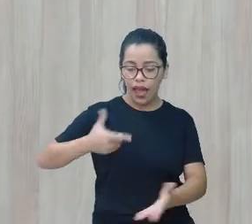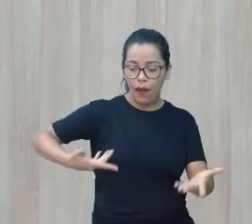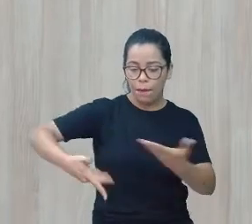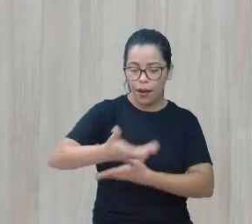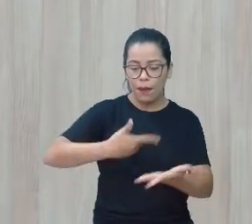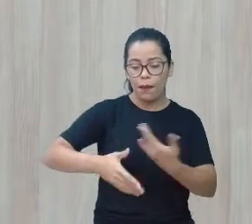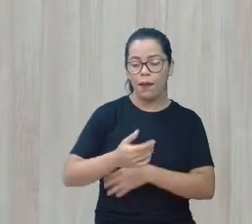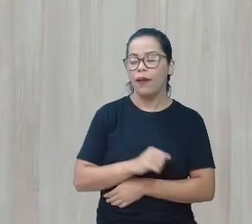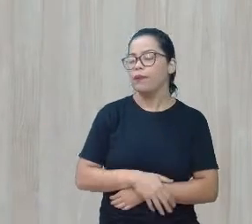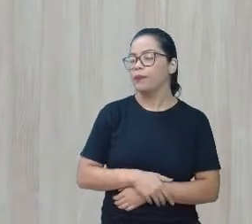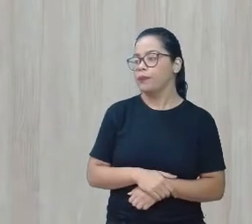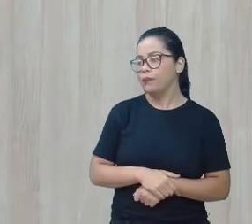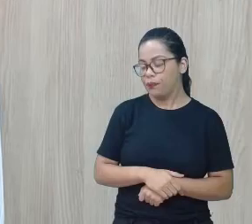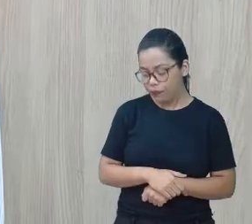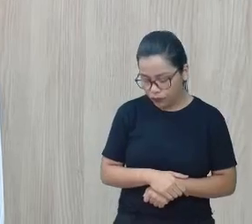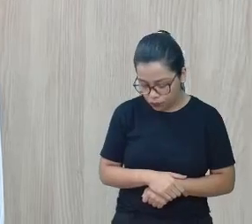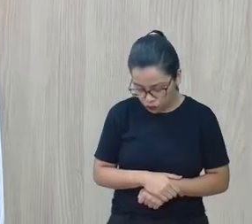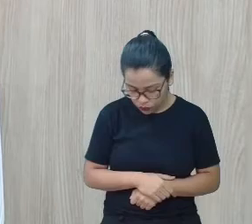lá, professor.